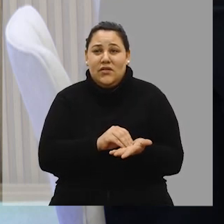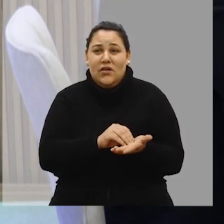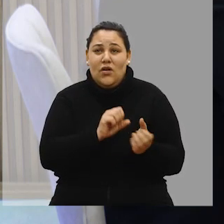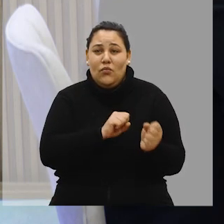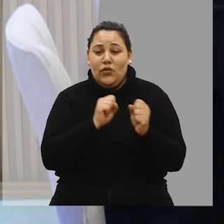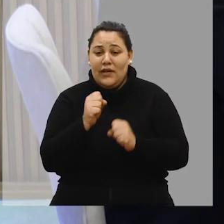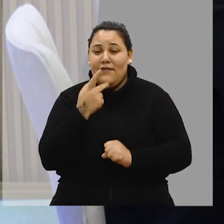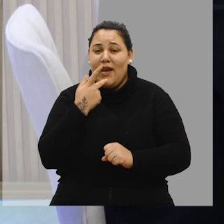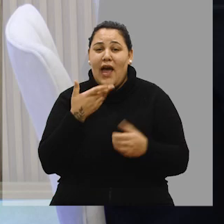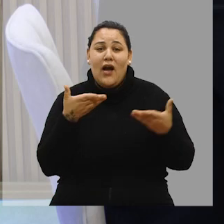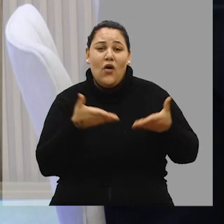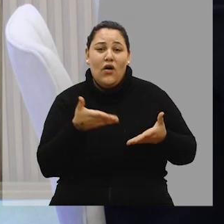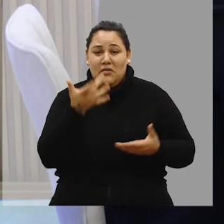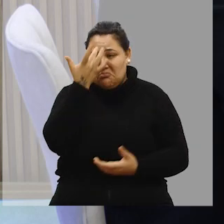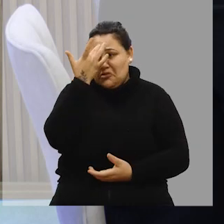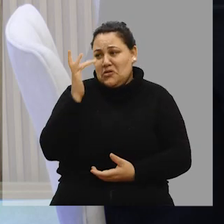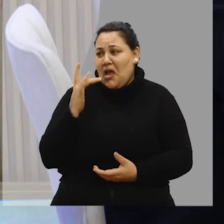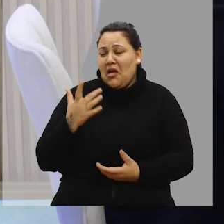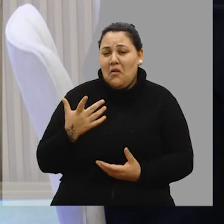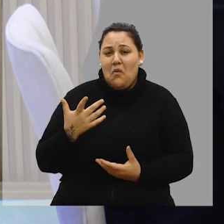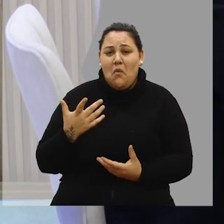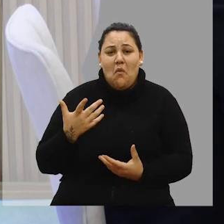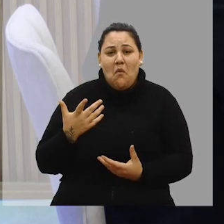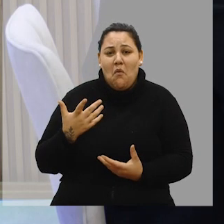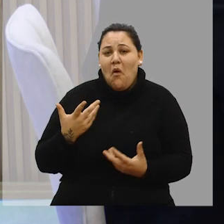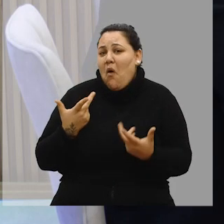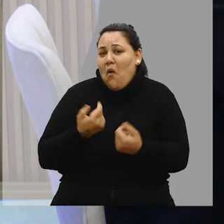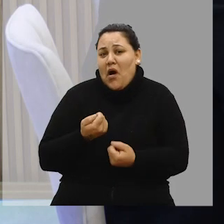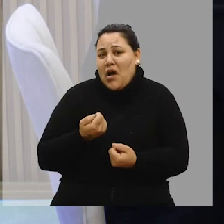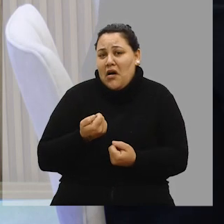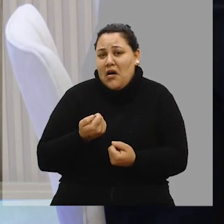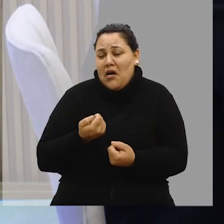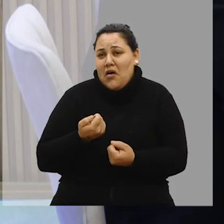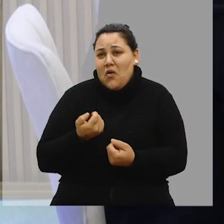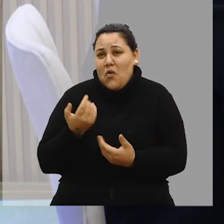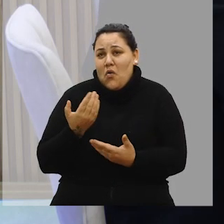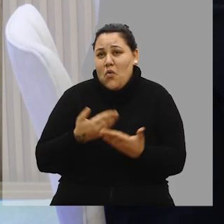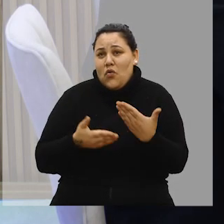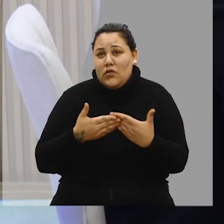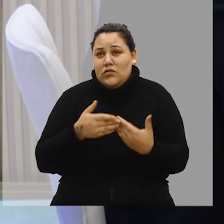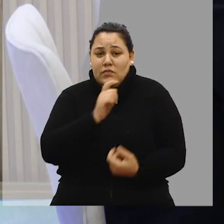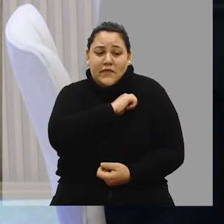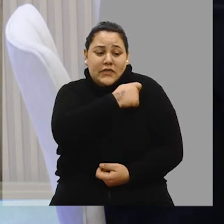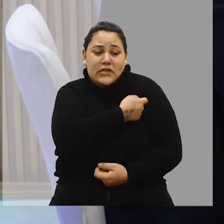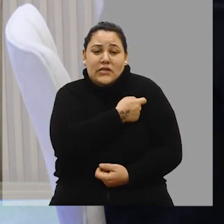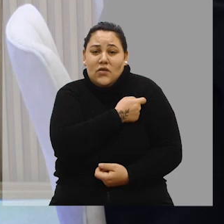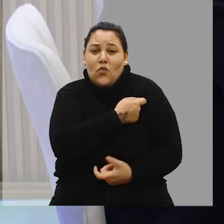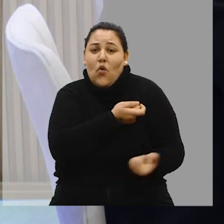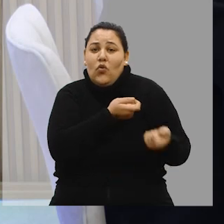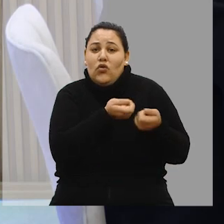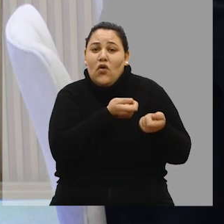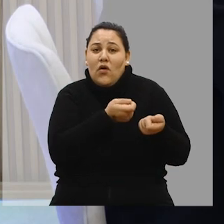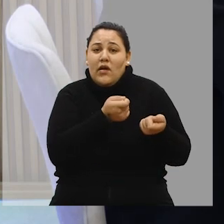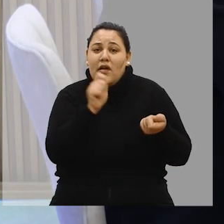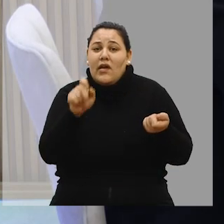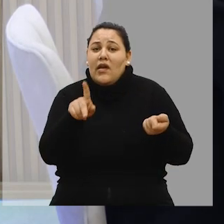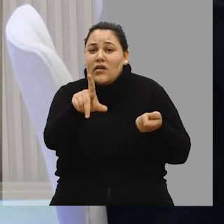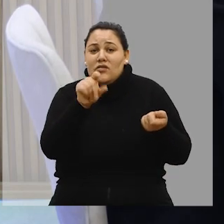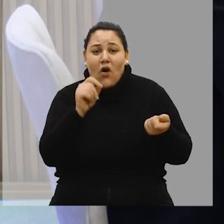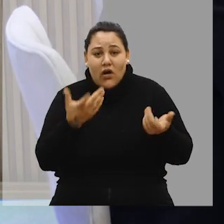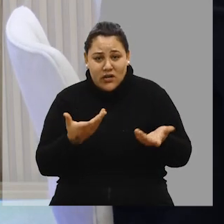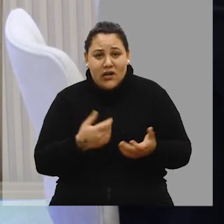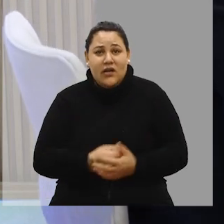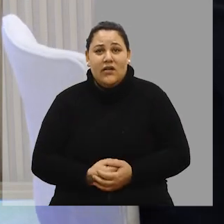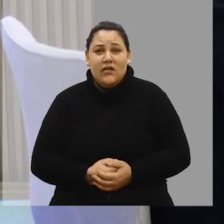dizer agora, não sei, quase todas as gerações, uma fiscalização em cima das pessoas que são eleitas. O exercício da